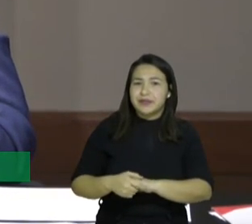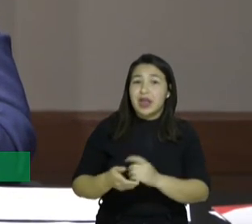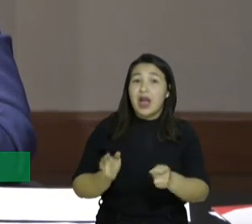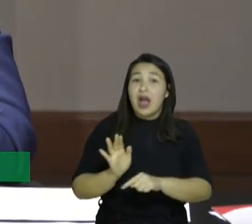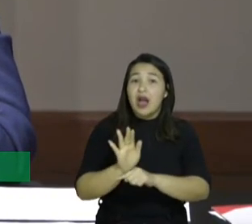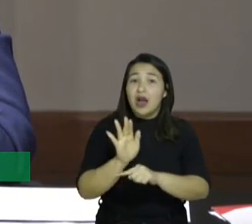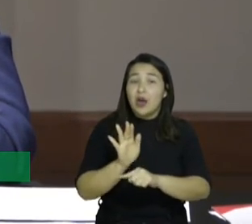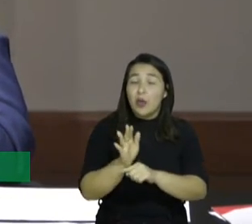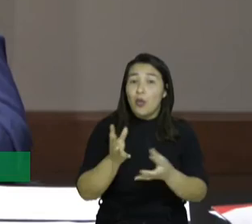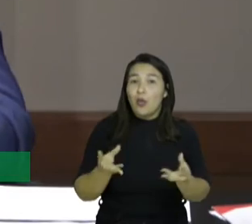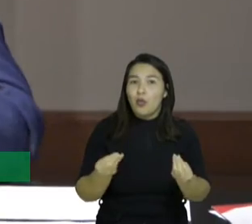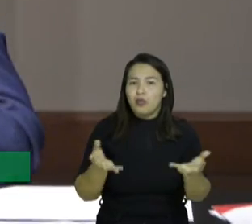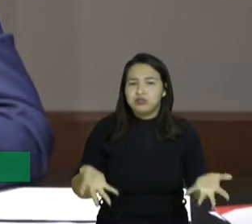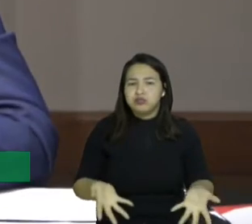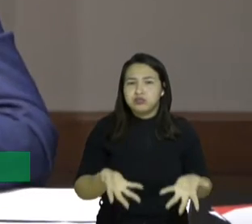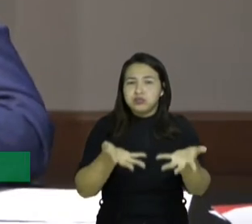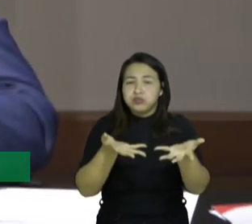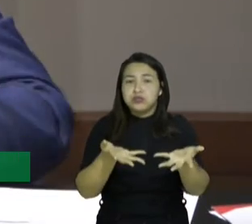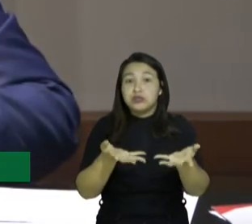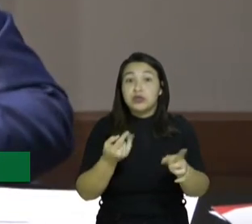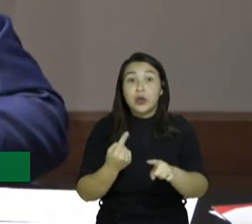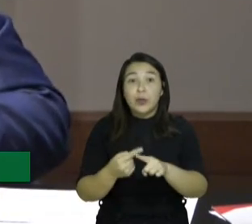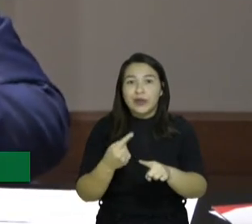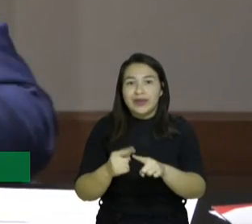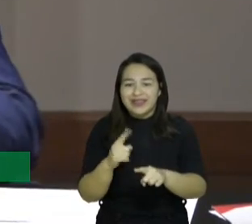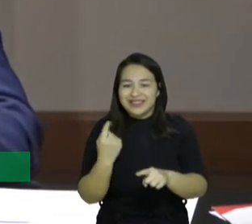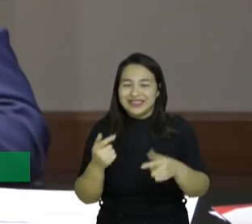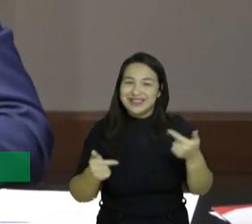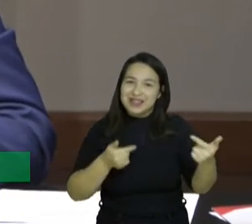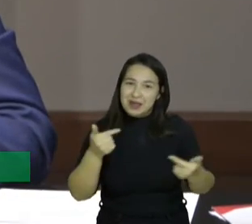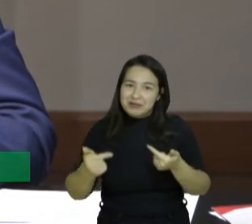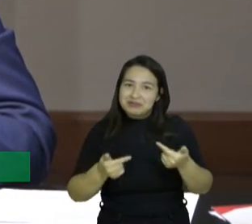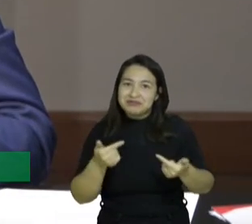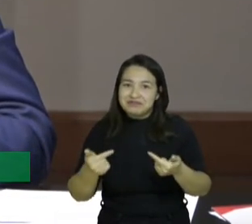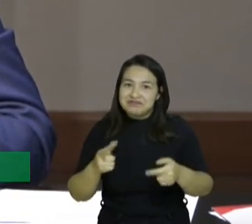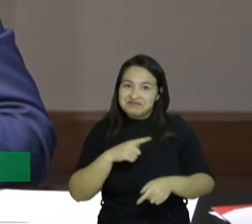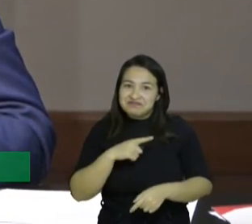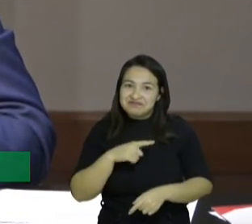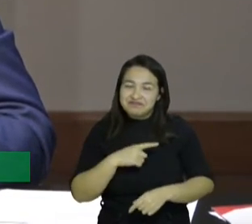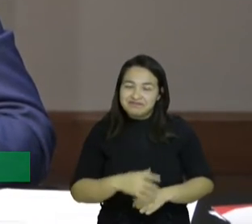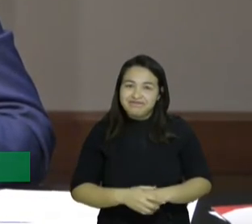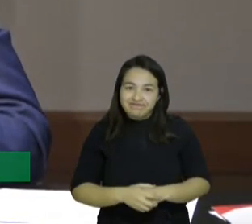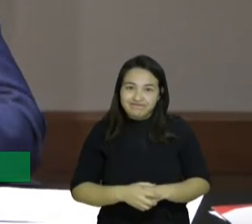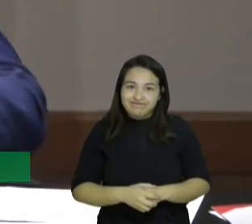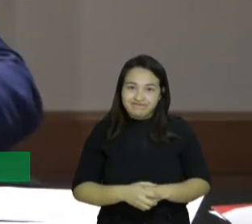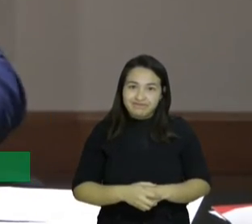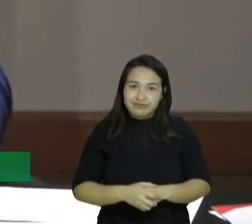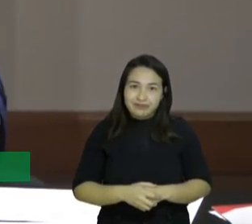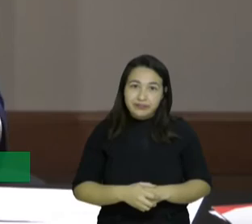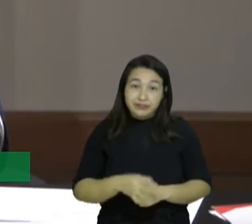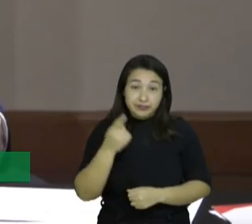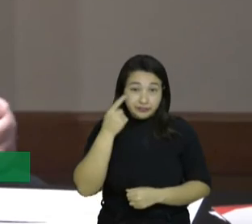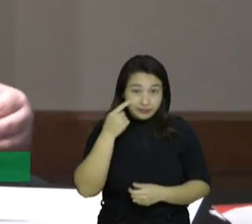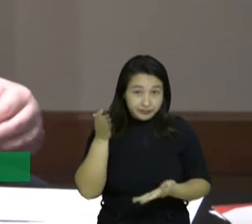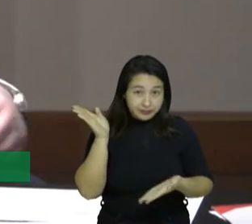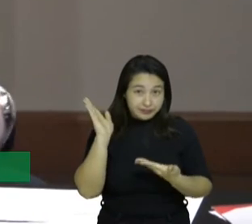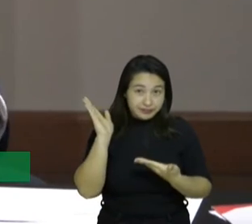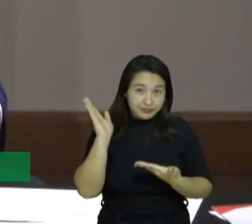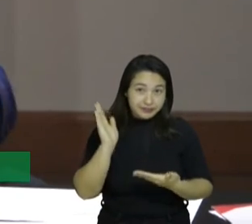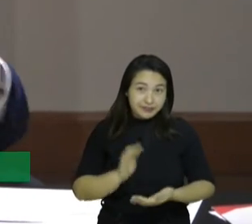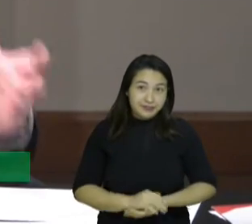muito em termos do que a gente pretende trabalhar daqui para diante eh eu tenho eu tenho aqui uma